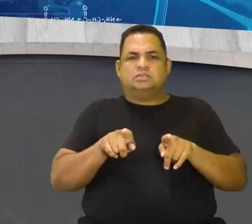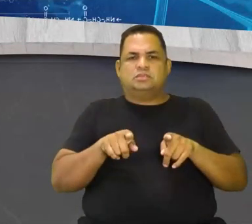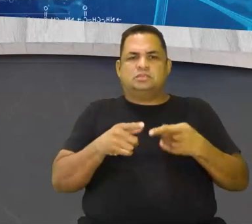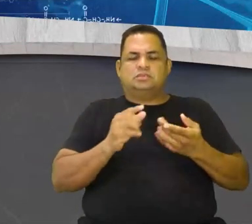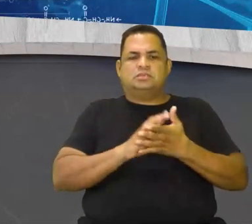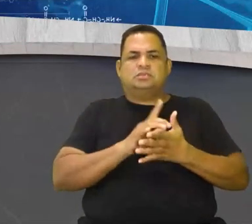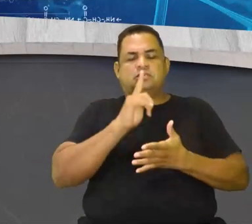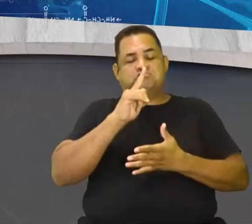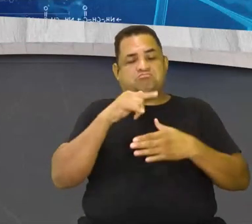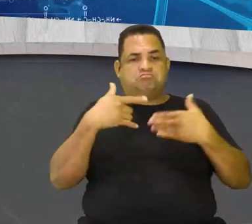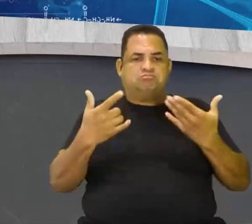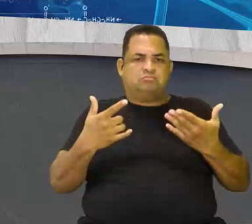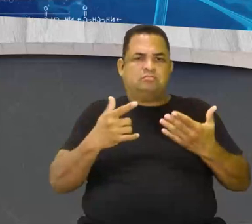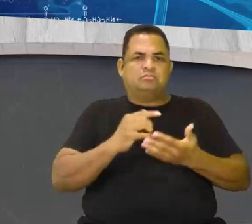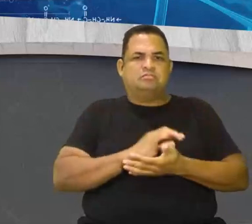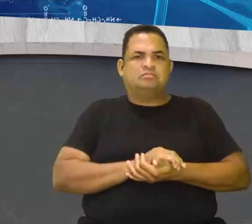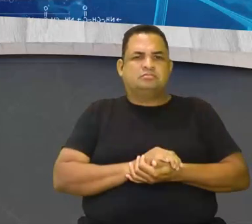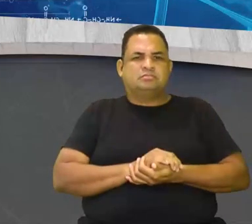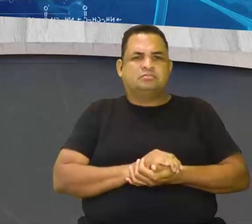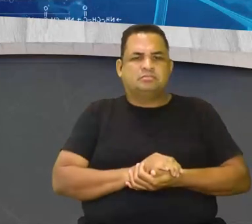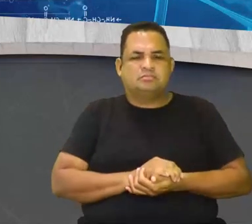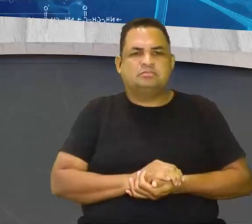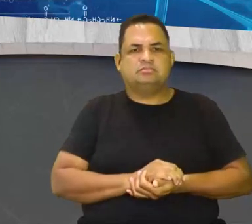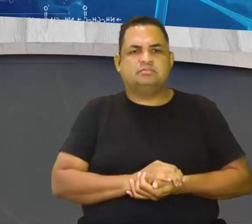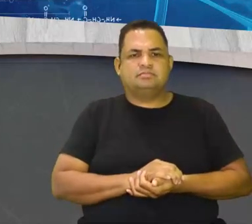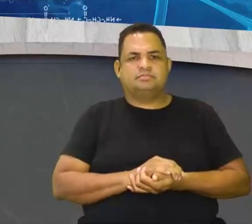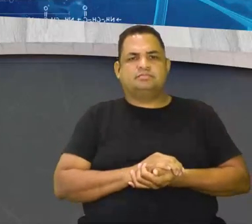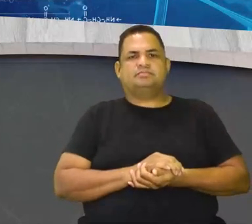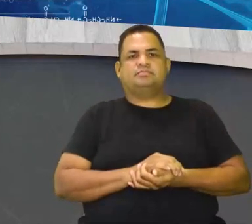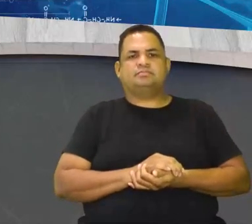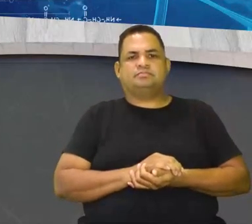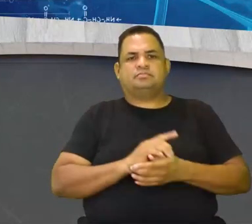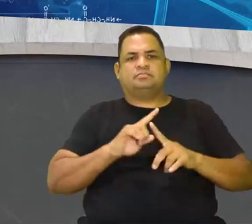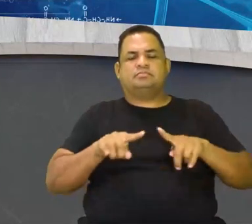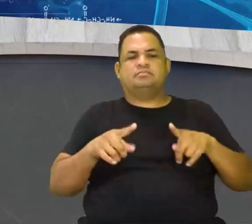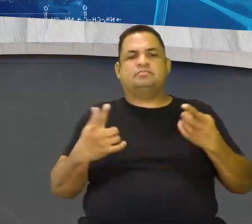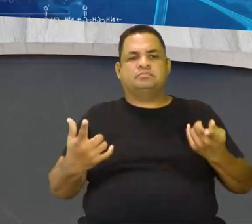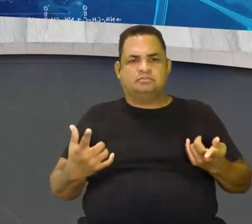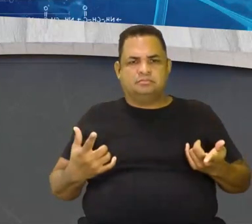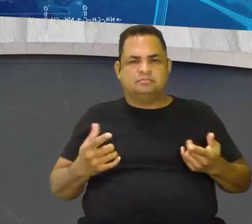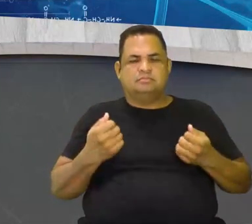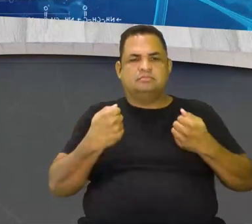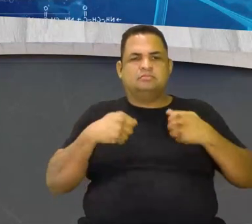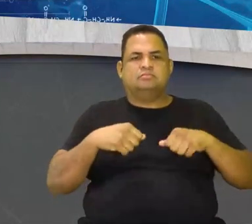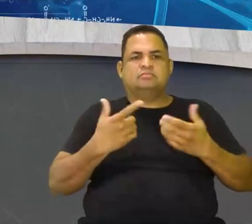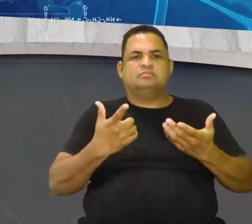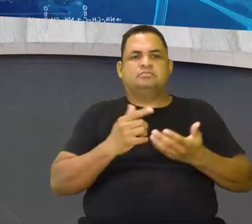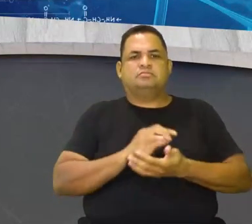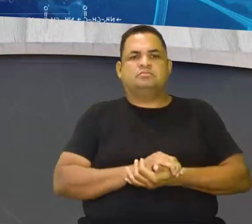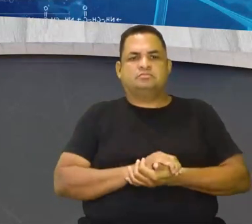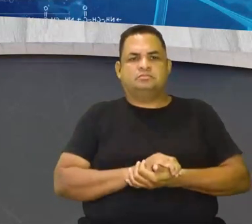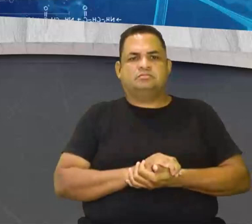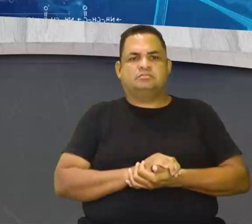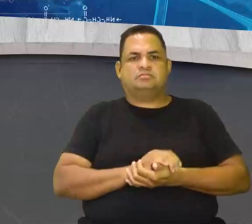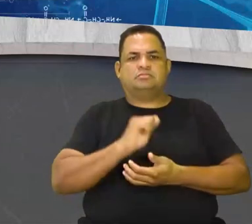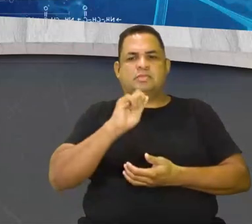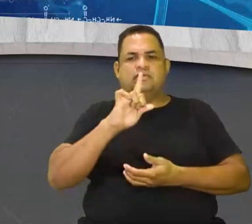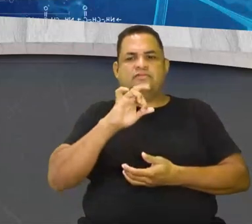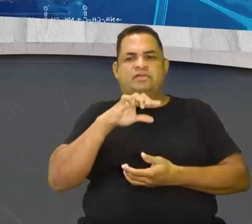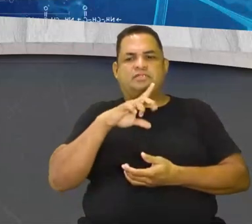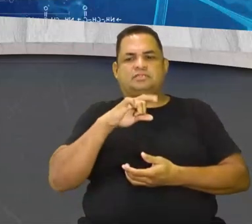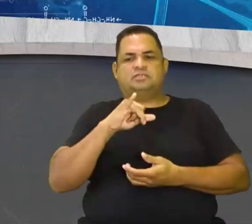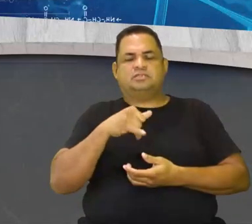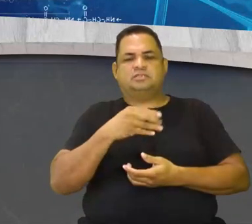na água, né? Se coloca no tratamento de água, se coloca cloro. Mas também pode atuar como alvejante. Depende